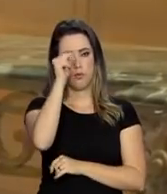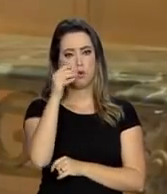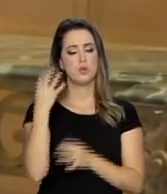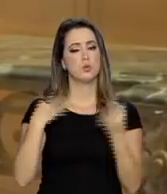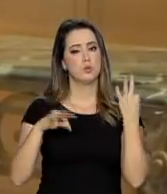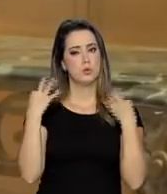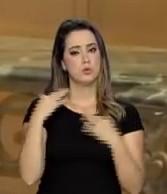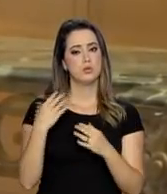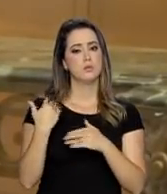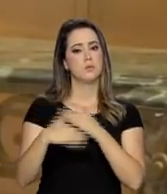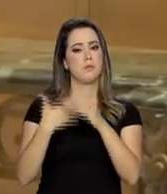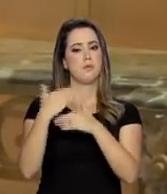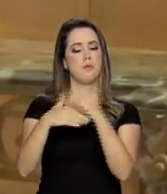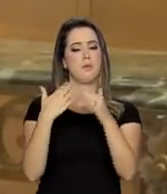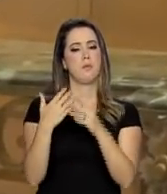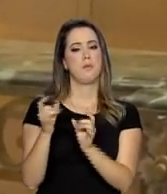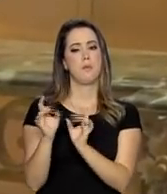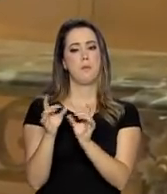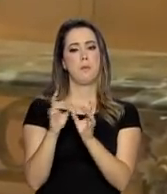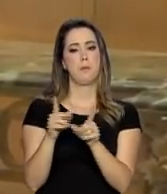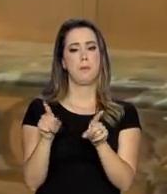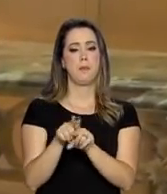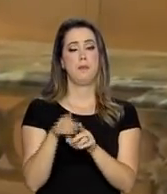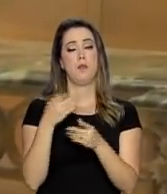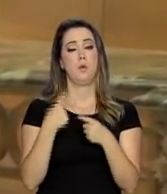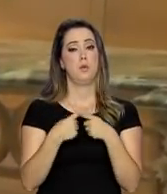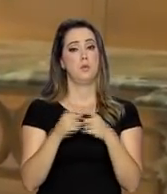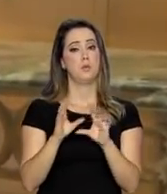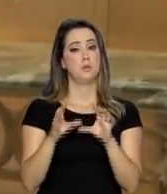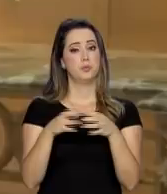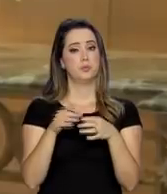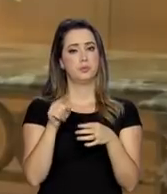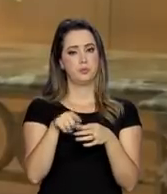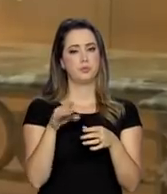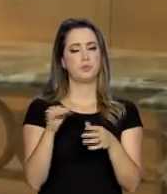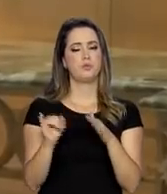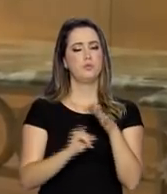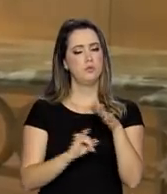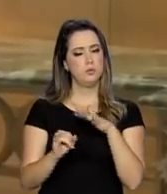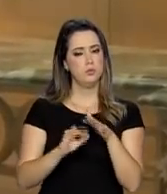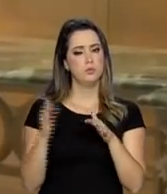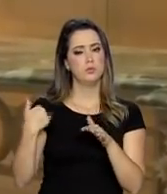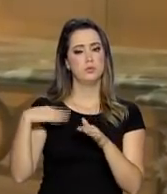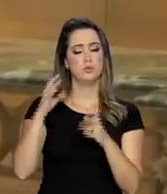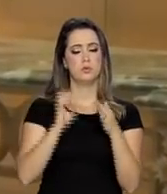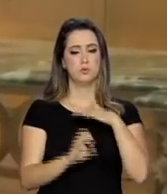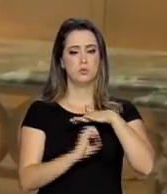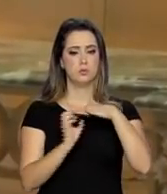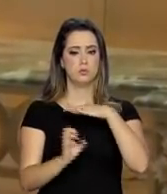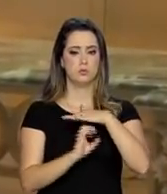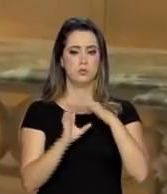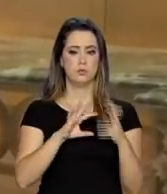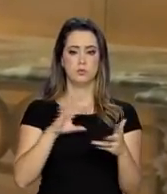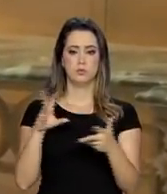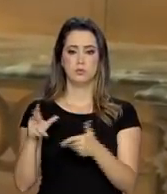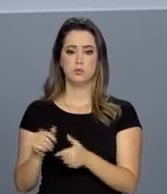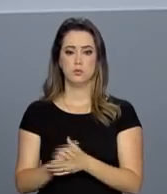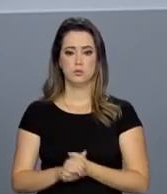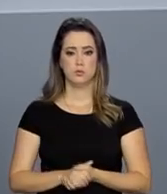fato aumente pelo ponto de vista comercial, porque o WTTC é uma instituição que reúne os maiores empresários do